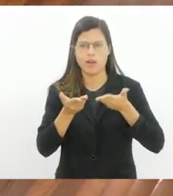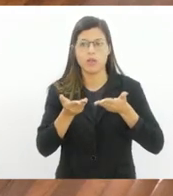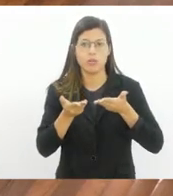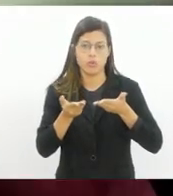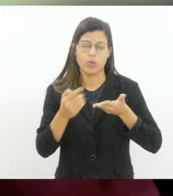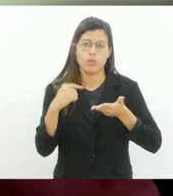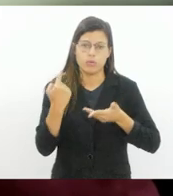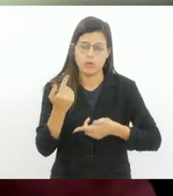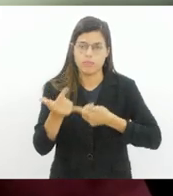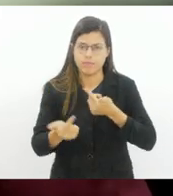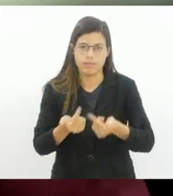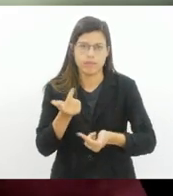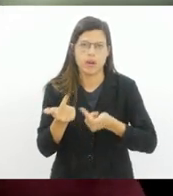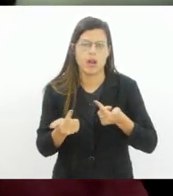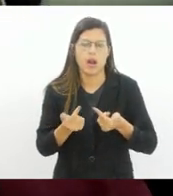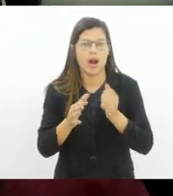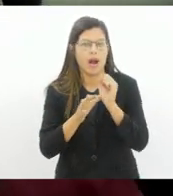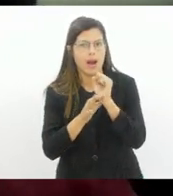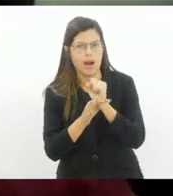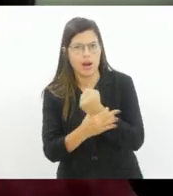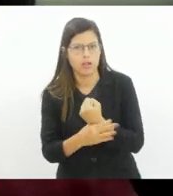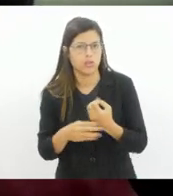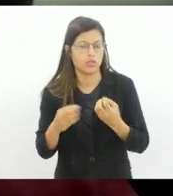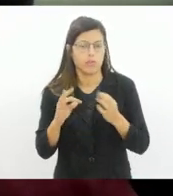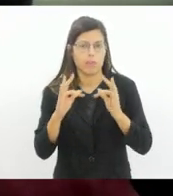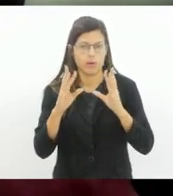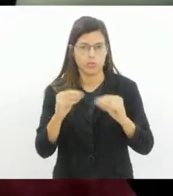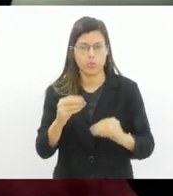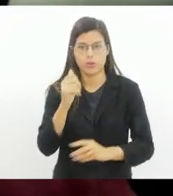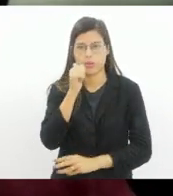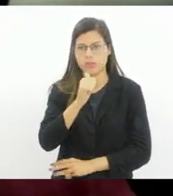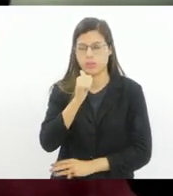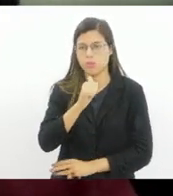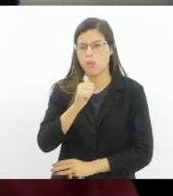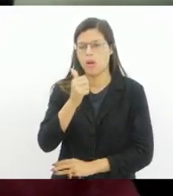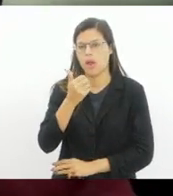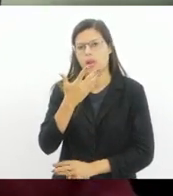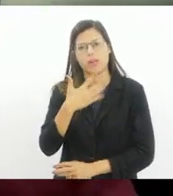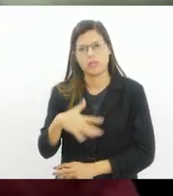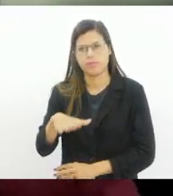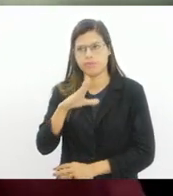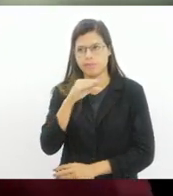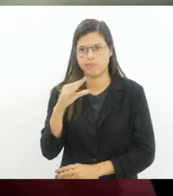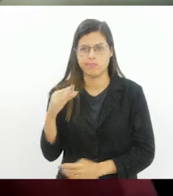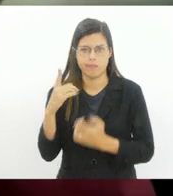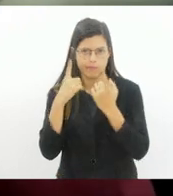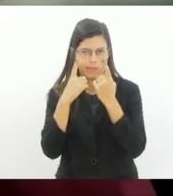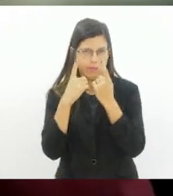para todas as mulheres e meninas vítimas de violência sexual.